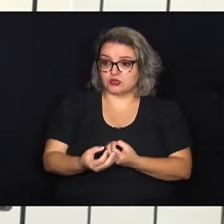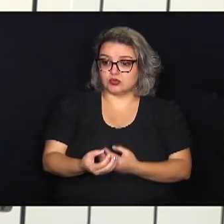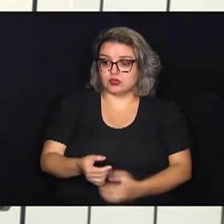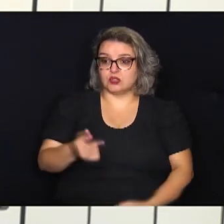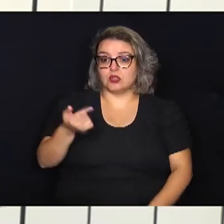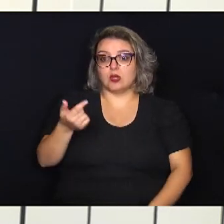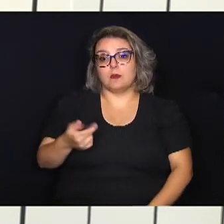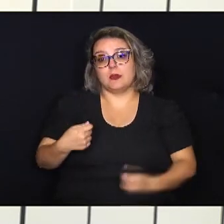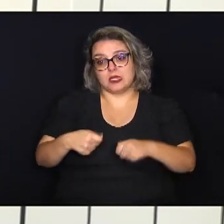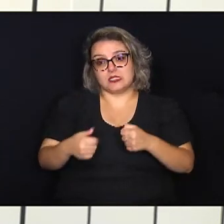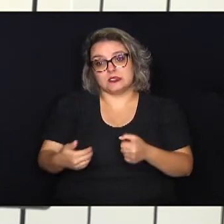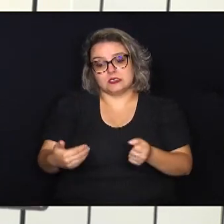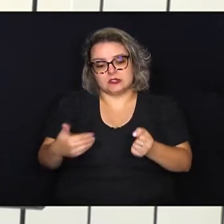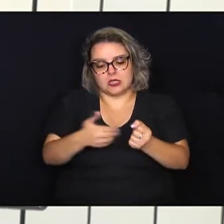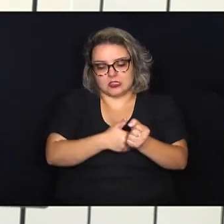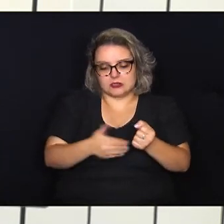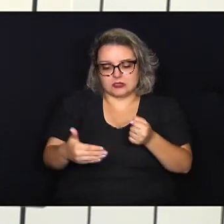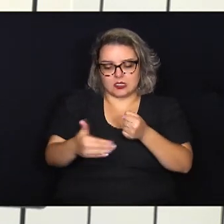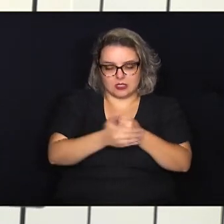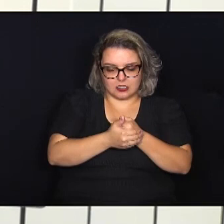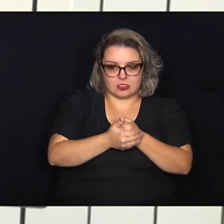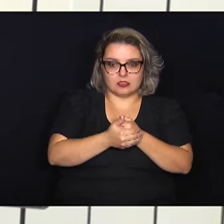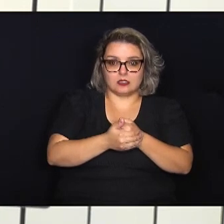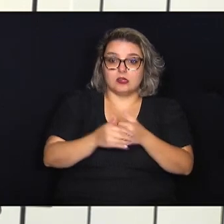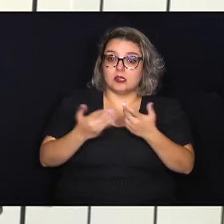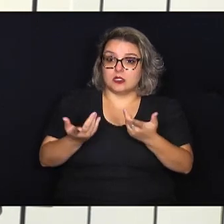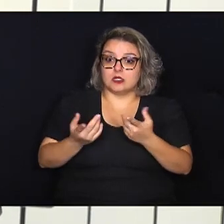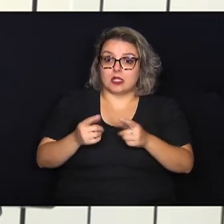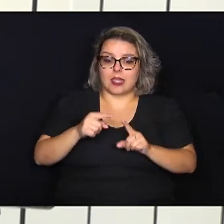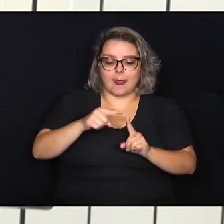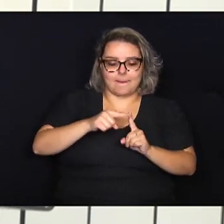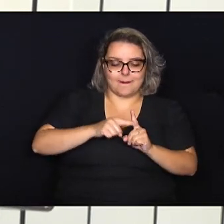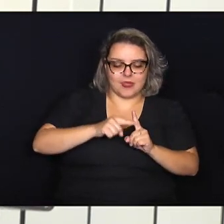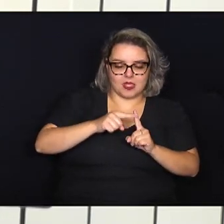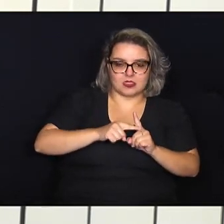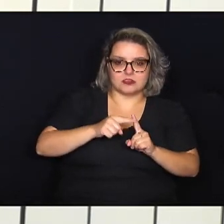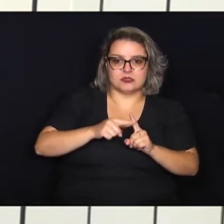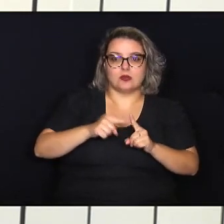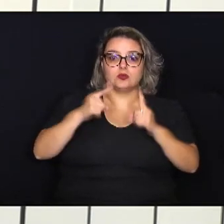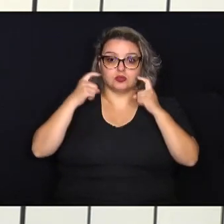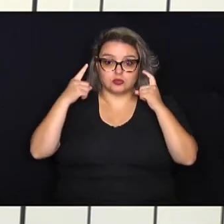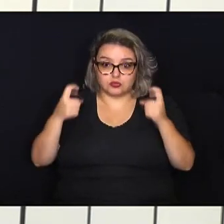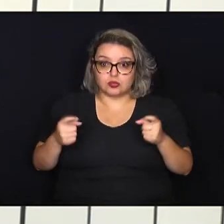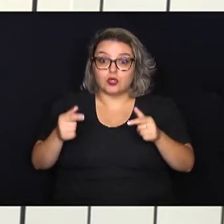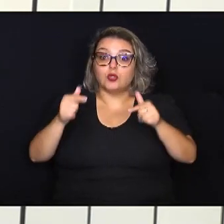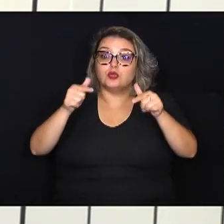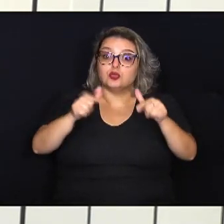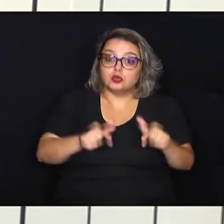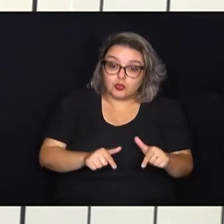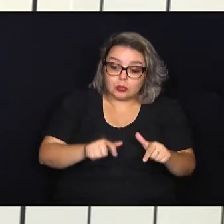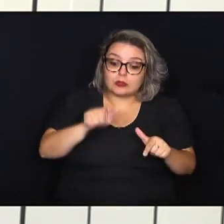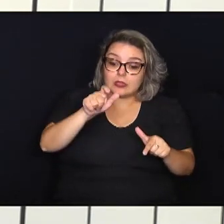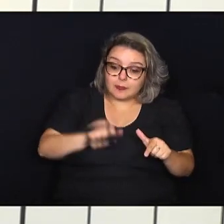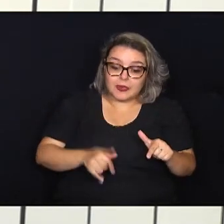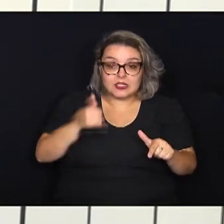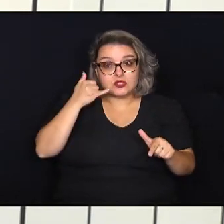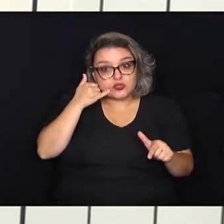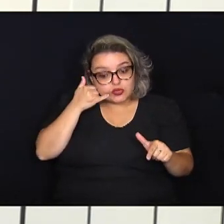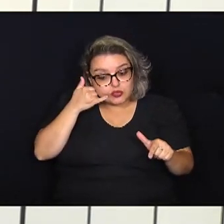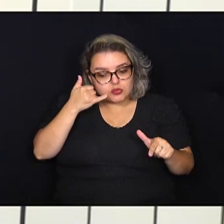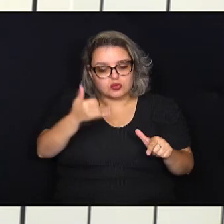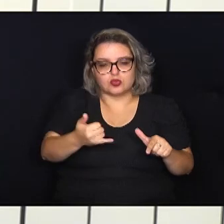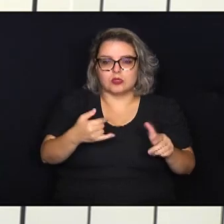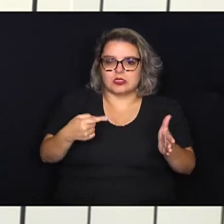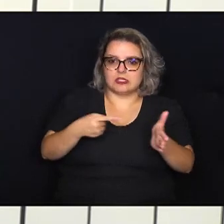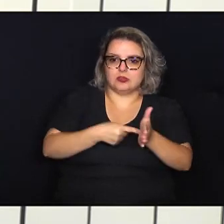em sigilo. Assim, a medição do barulho vai ser realizada no local de onde foi feita a